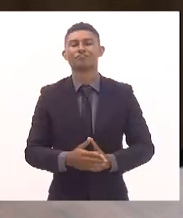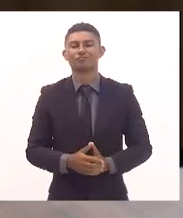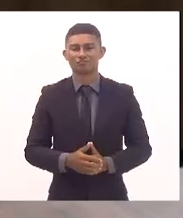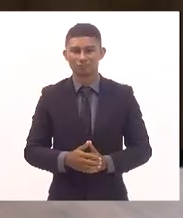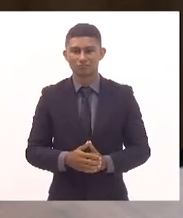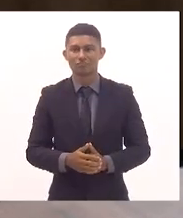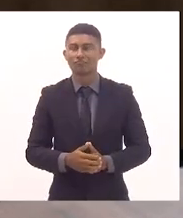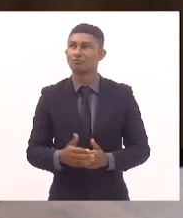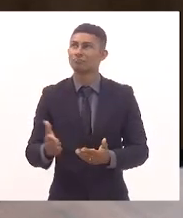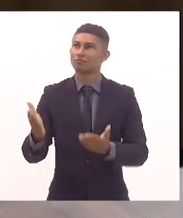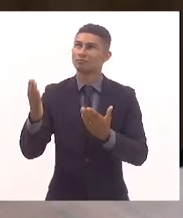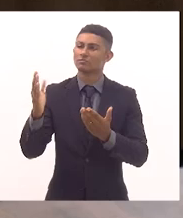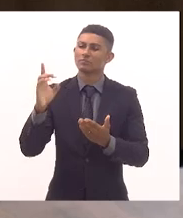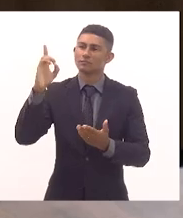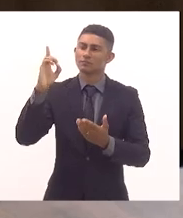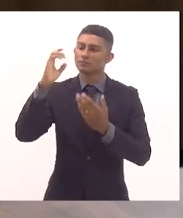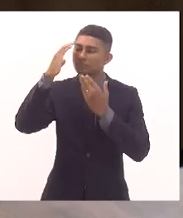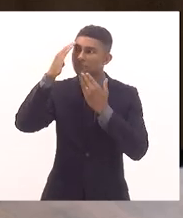Eu quero agradecer a Deus